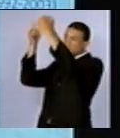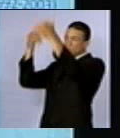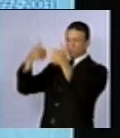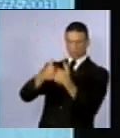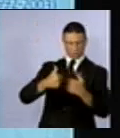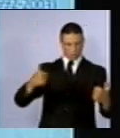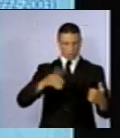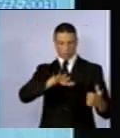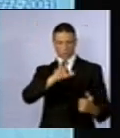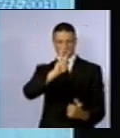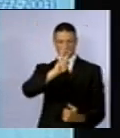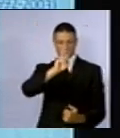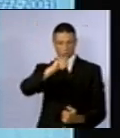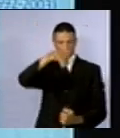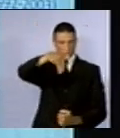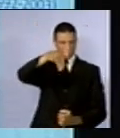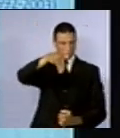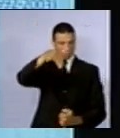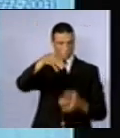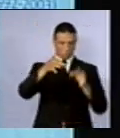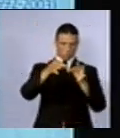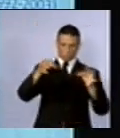Os demais casos, né,